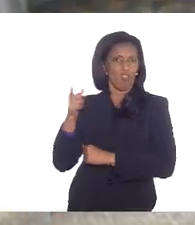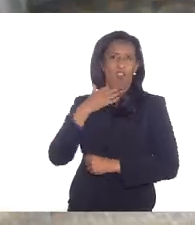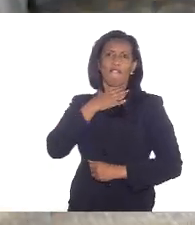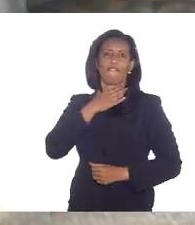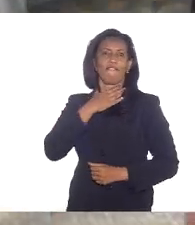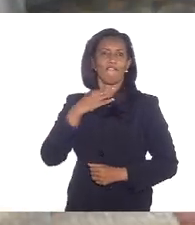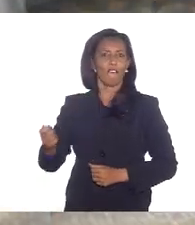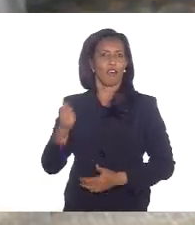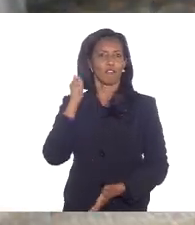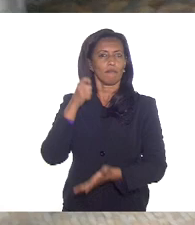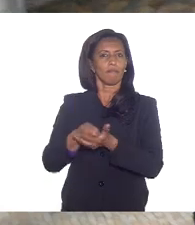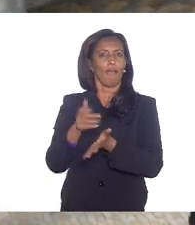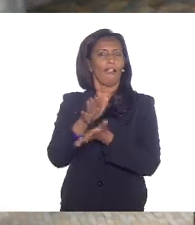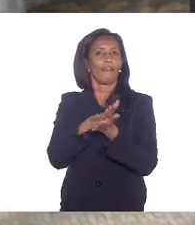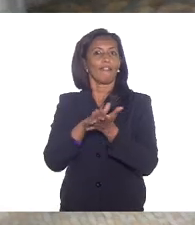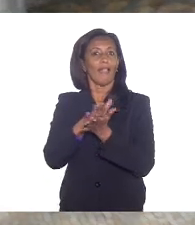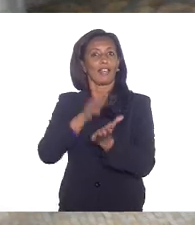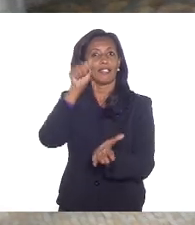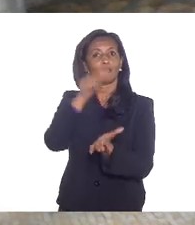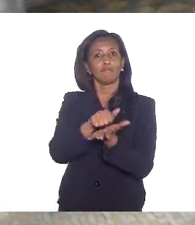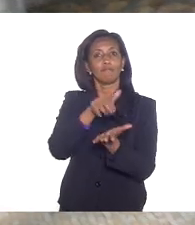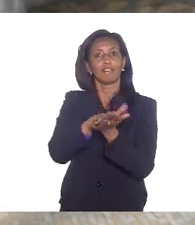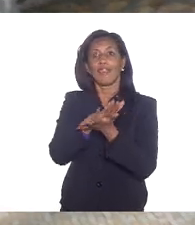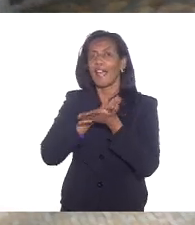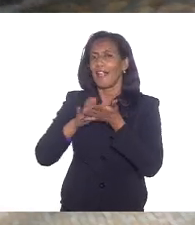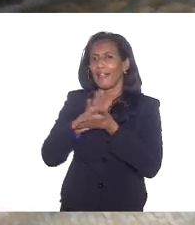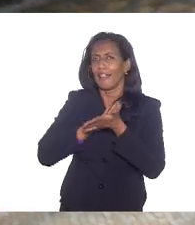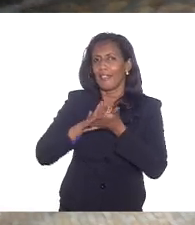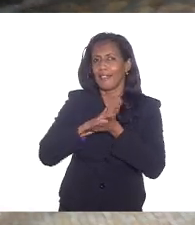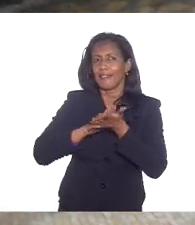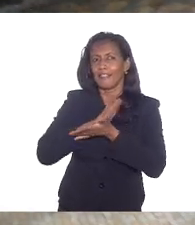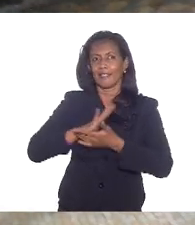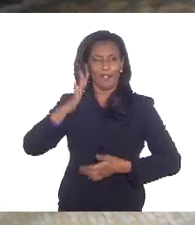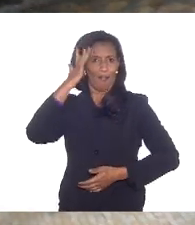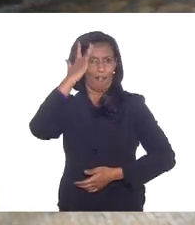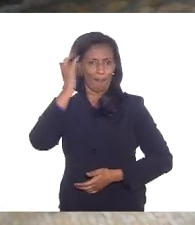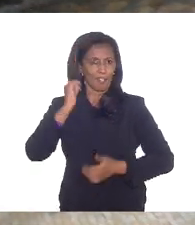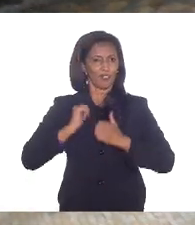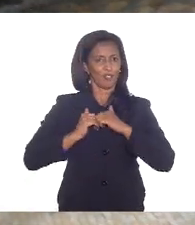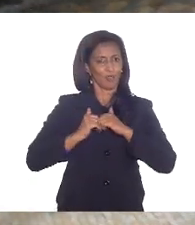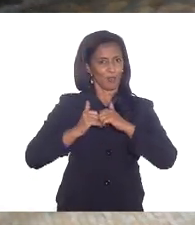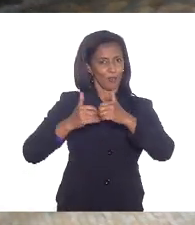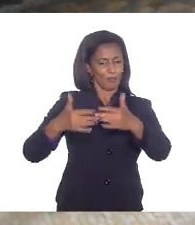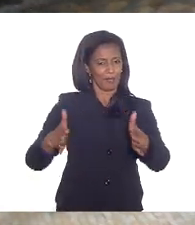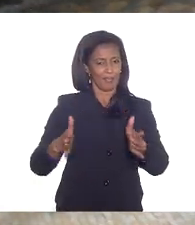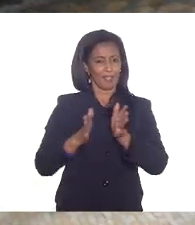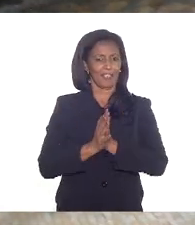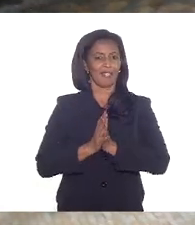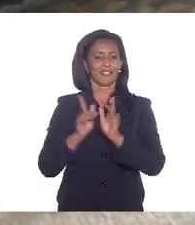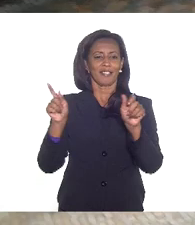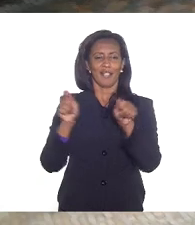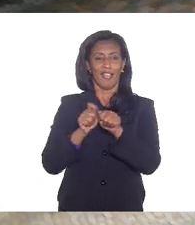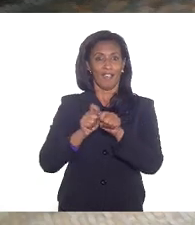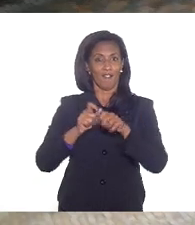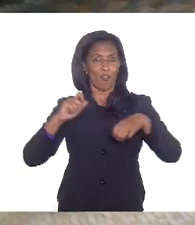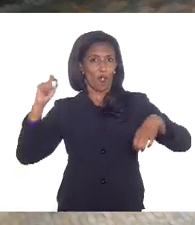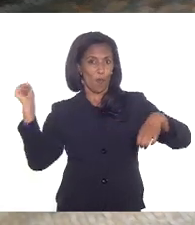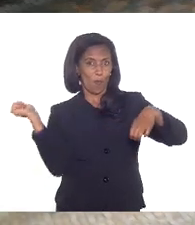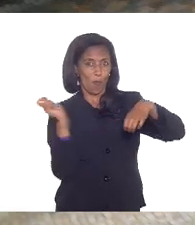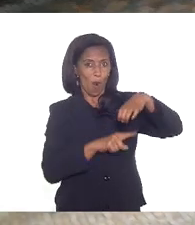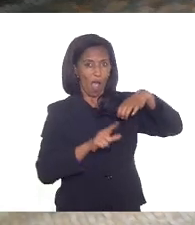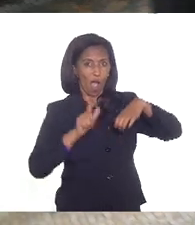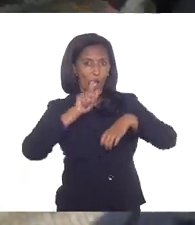pirata e não paga nada de taxa tão sua excelência amanhã já começa a fazer Gol